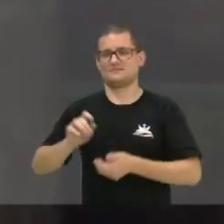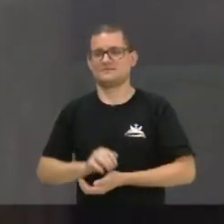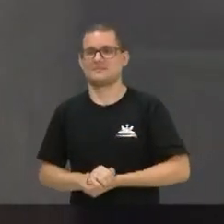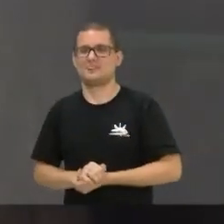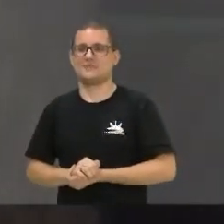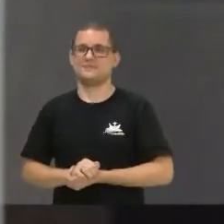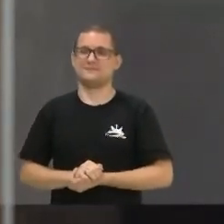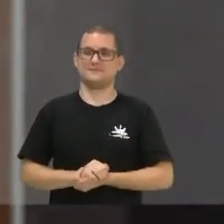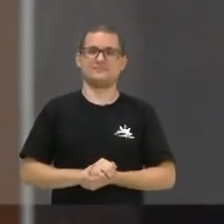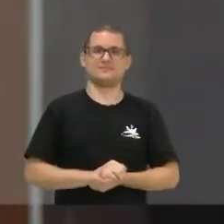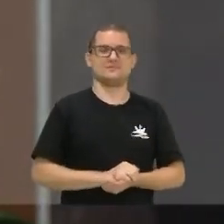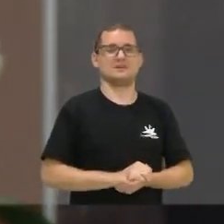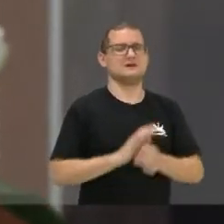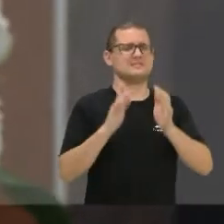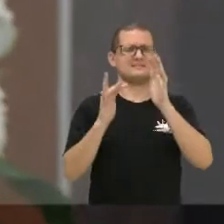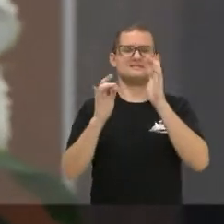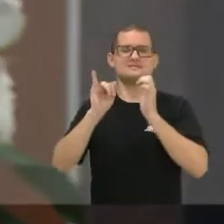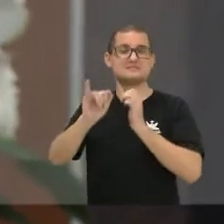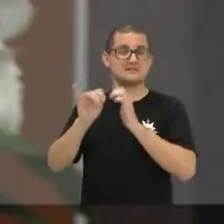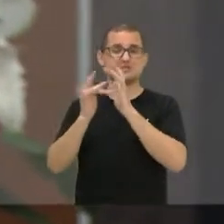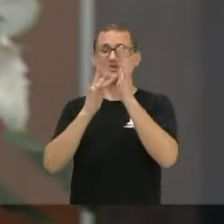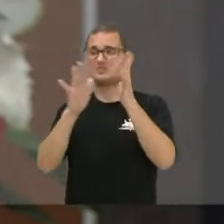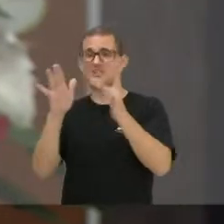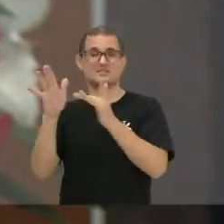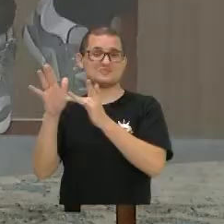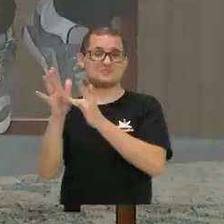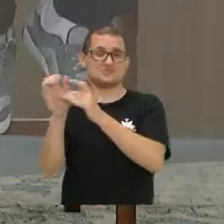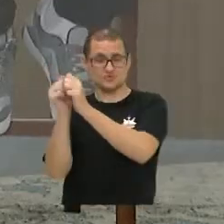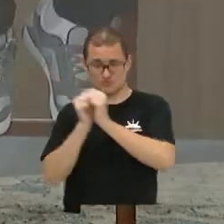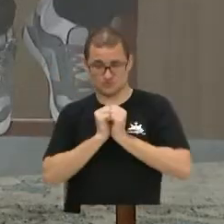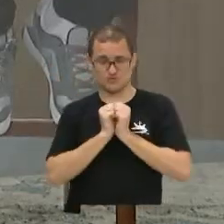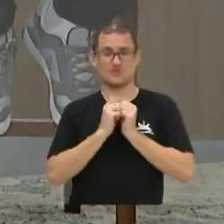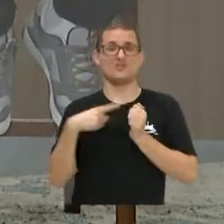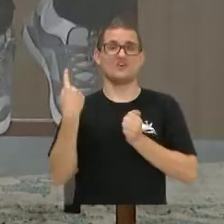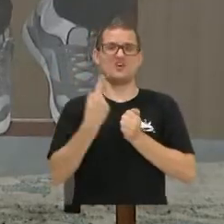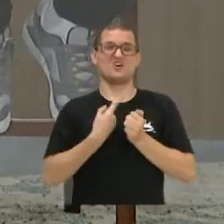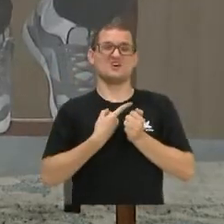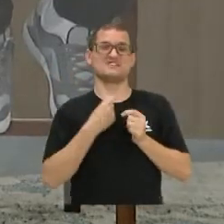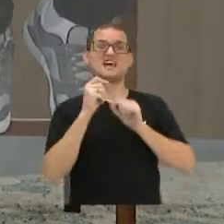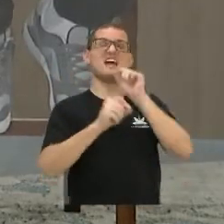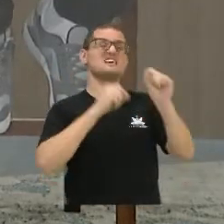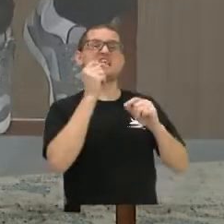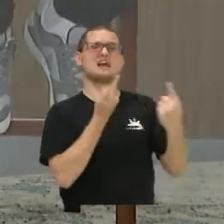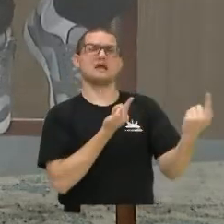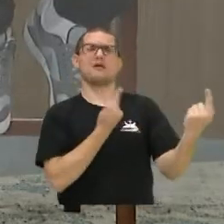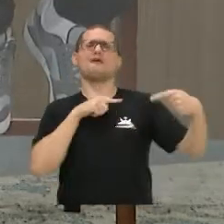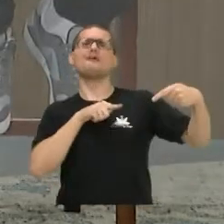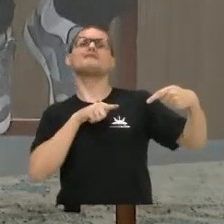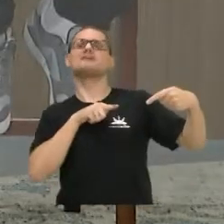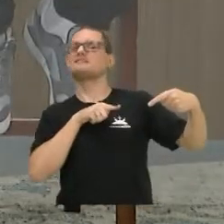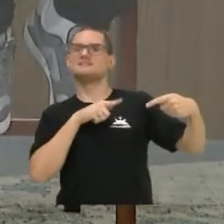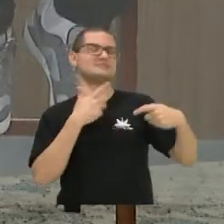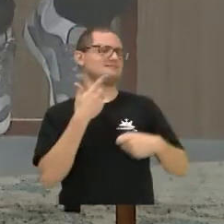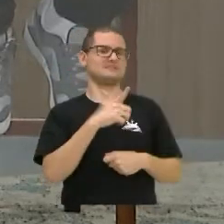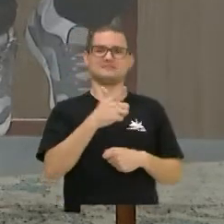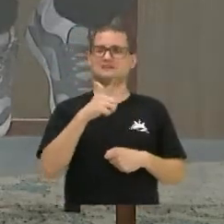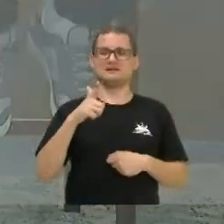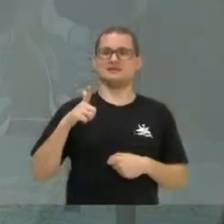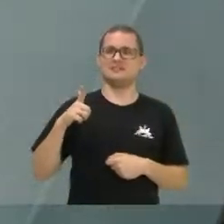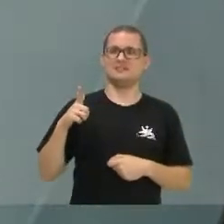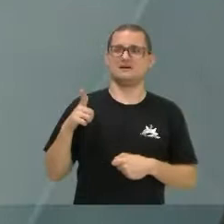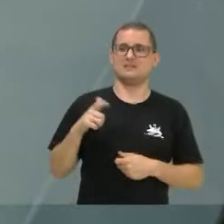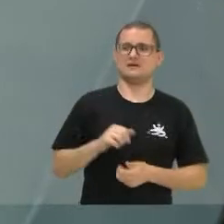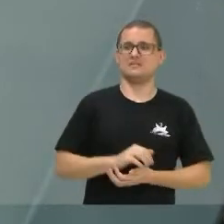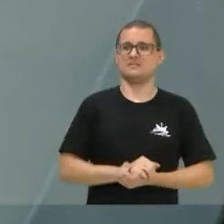siri é por nós quem será contra nós douglas